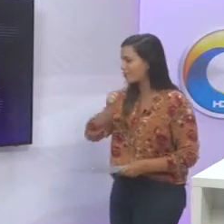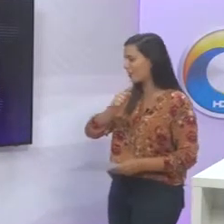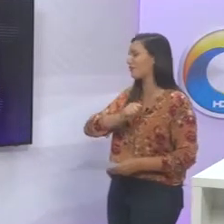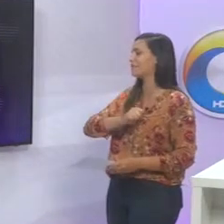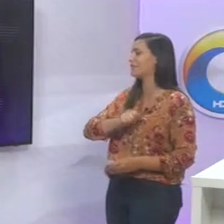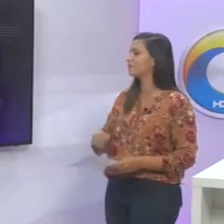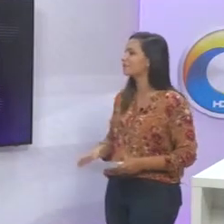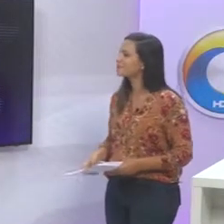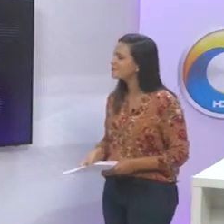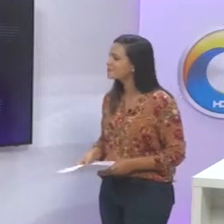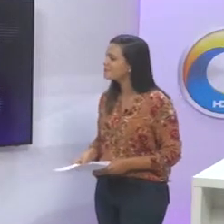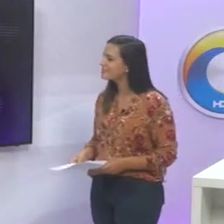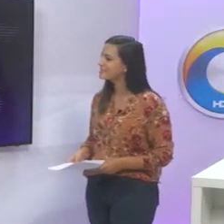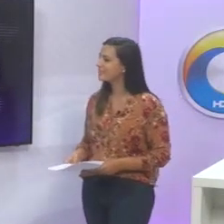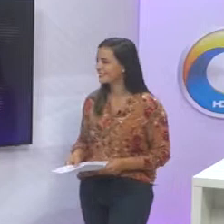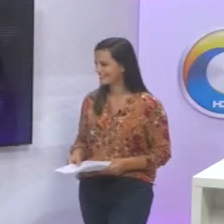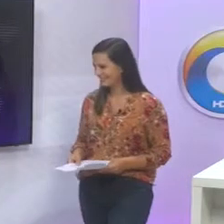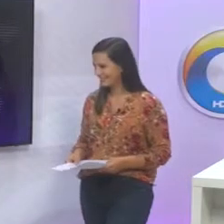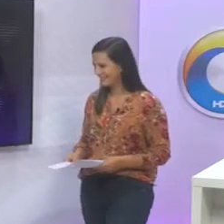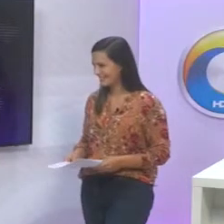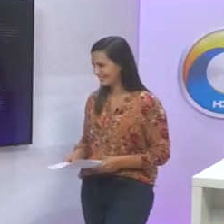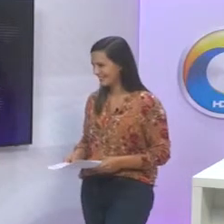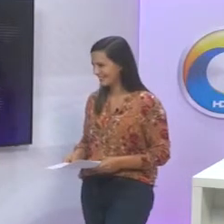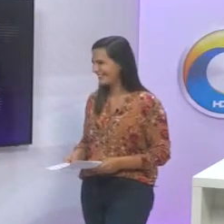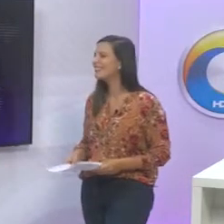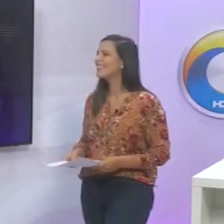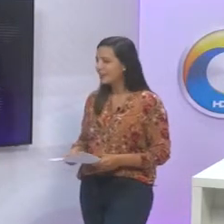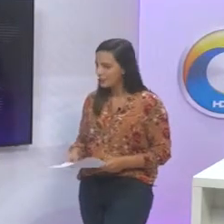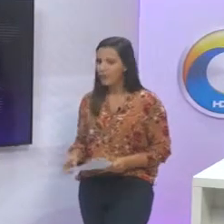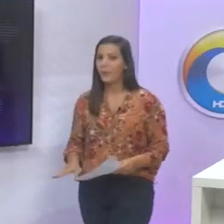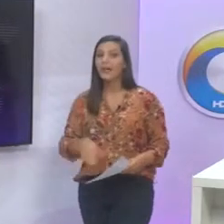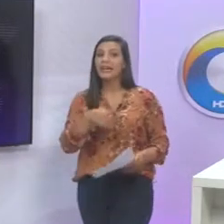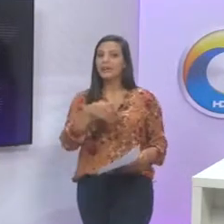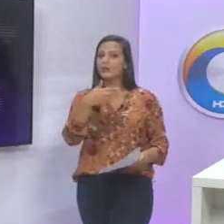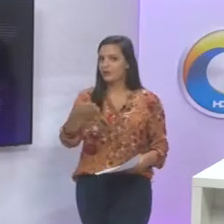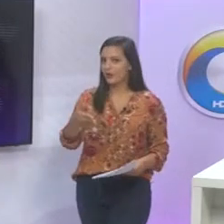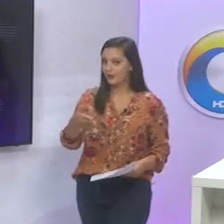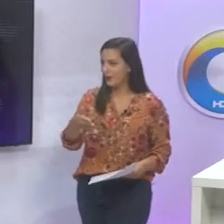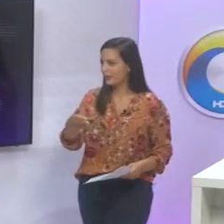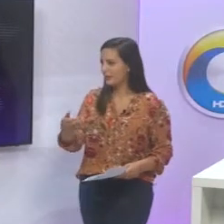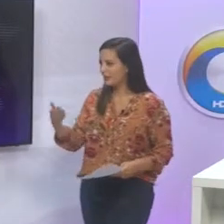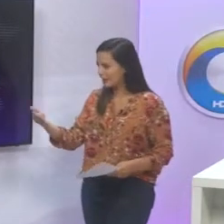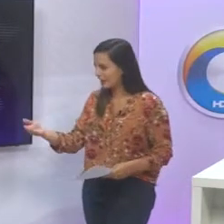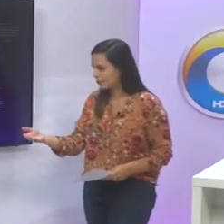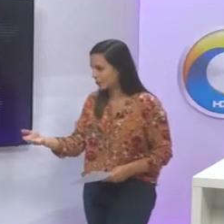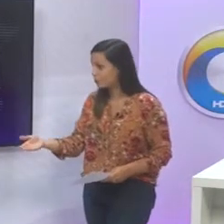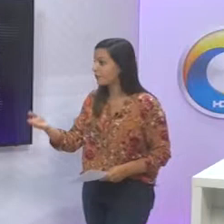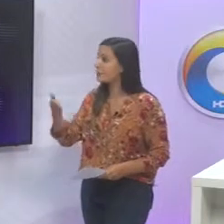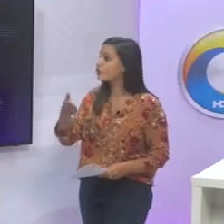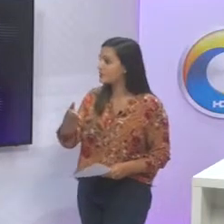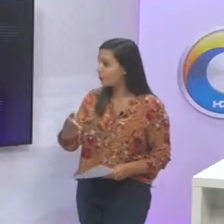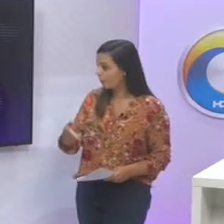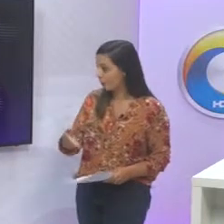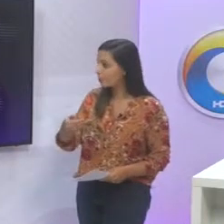seja bem vinda boa tarde ovos e boa tarde a todos que nos assistem bom e durante o carnaval né a secretaria de saúde